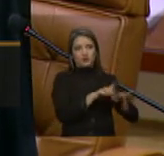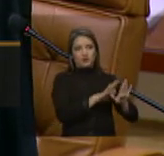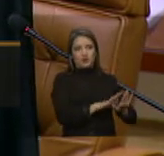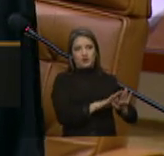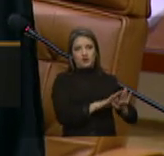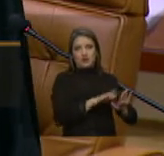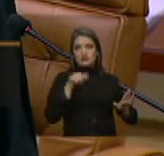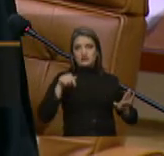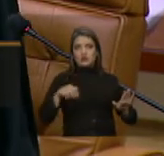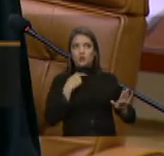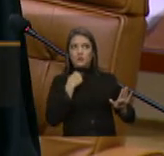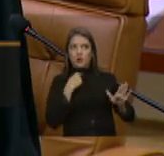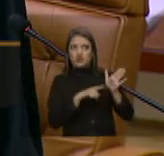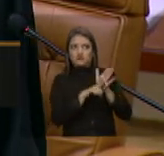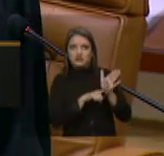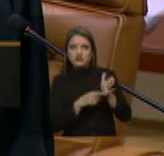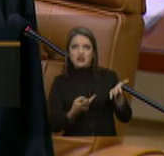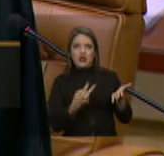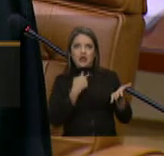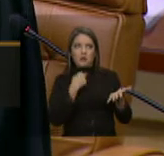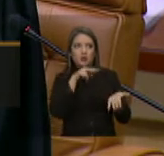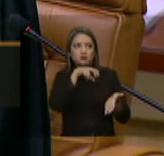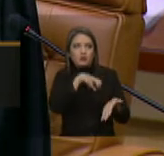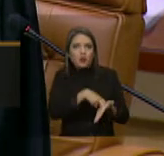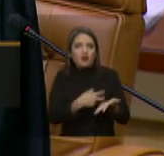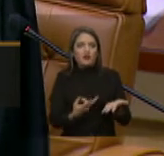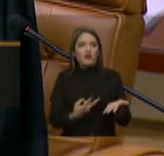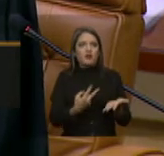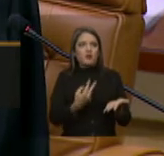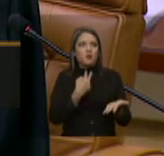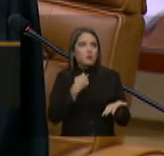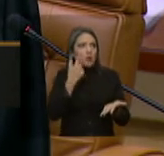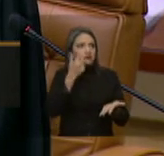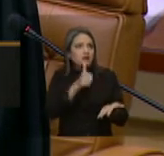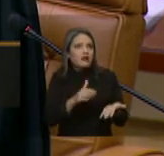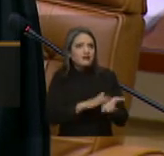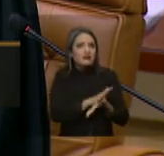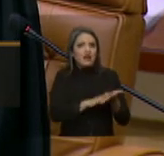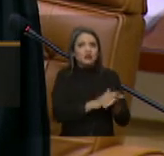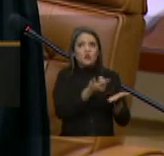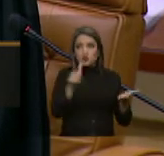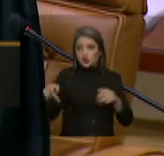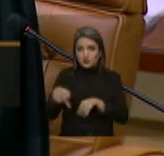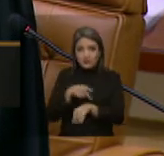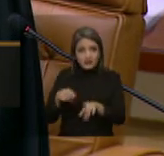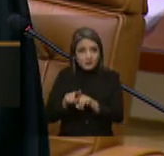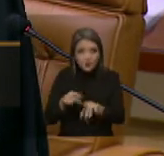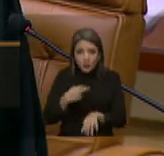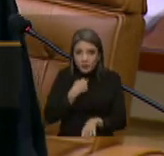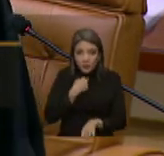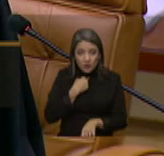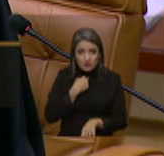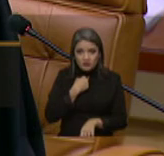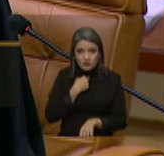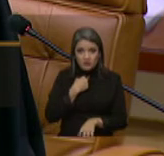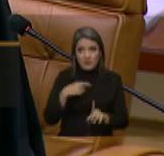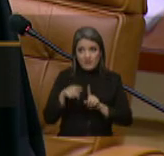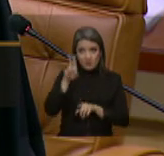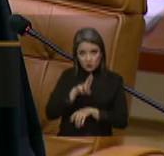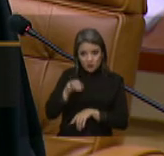pode é investigar não pode punir é não pode analisar e os demais países não poderiam também é esse